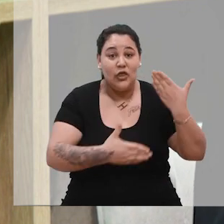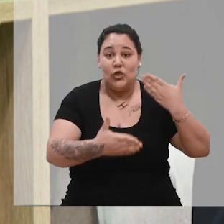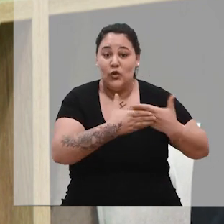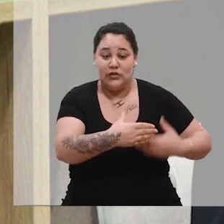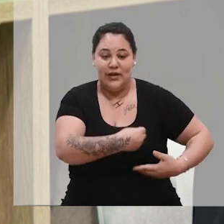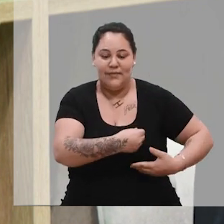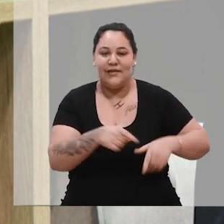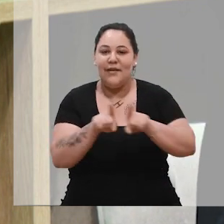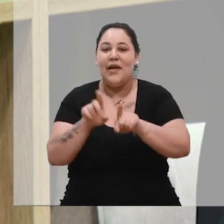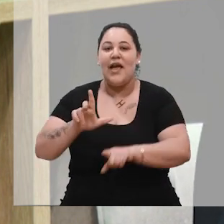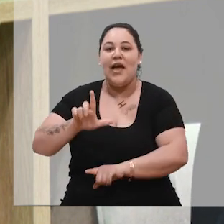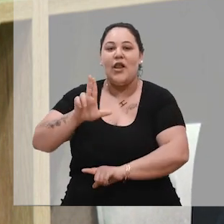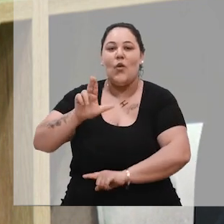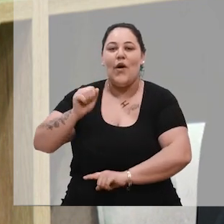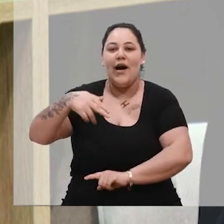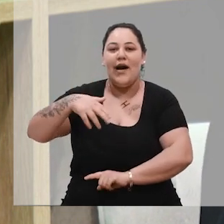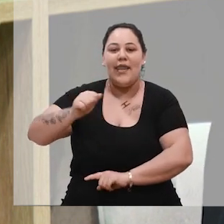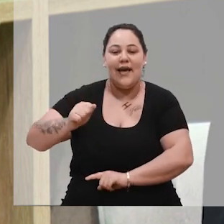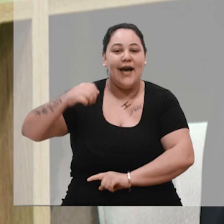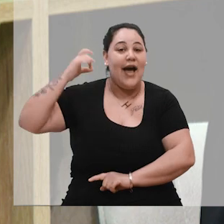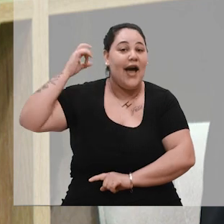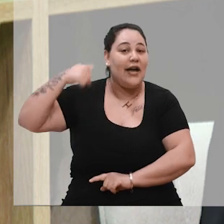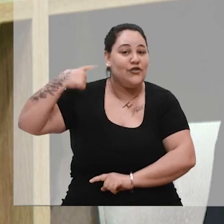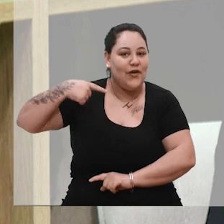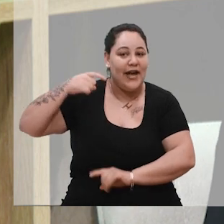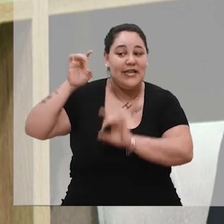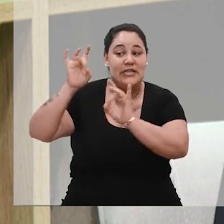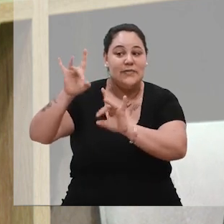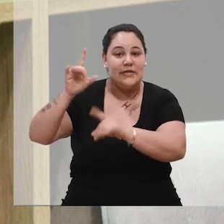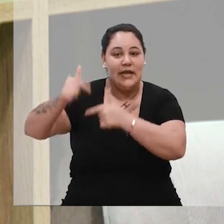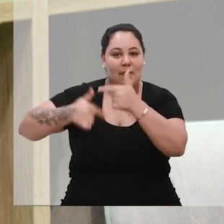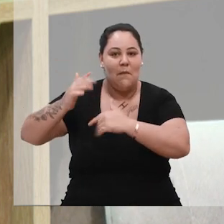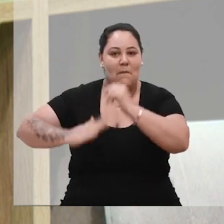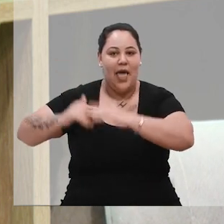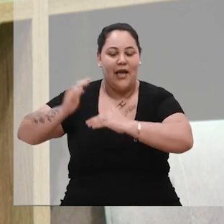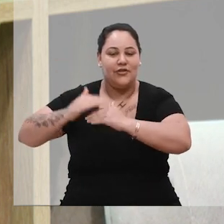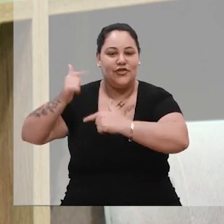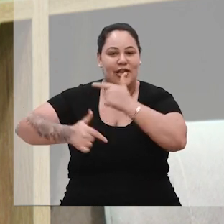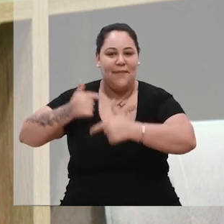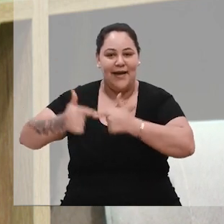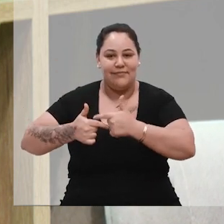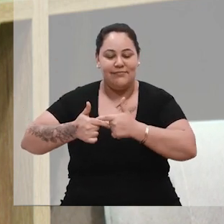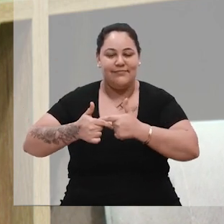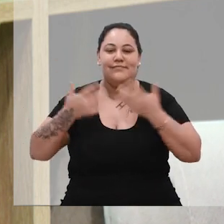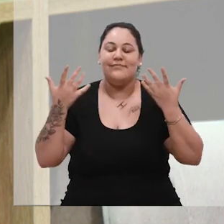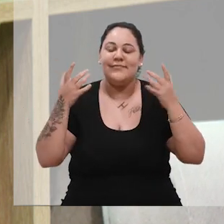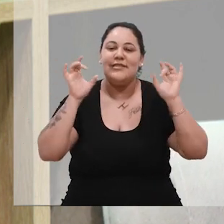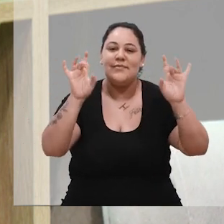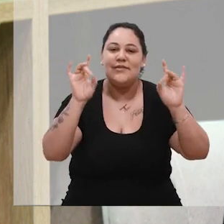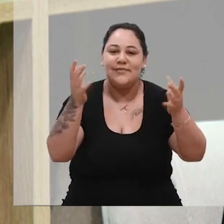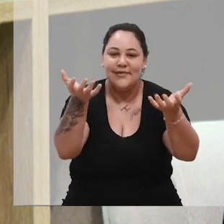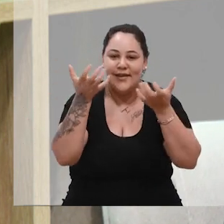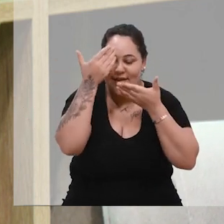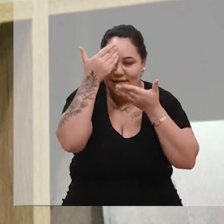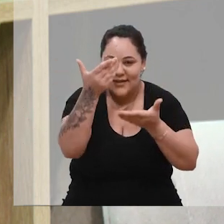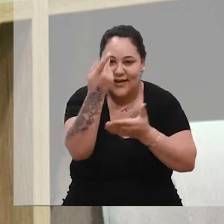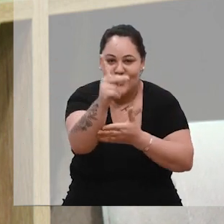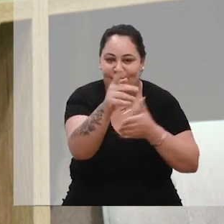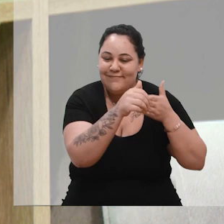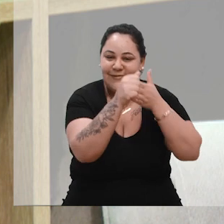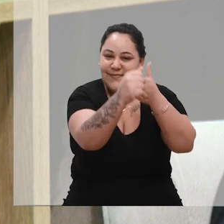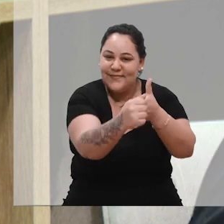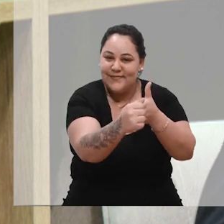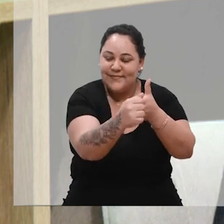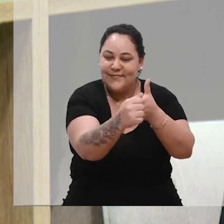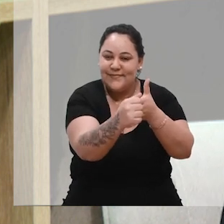materno, e também a Luana Santini Amarante, advogada, especialista em prática trabalhista. Especialmente também quero agradecer a sua